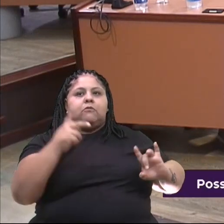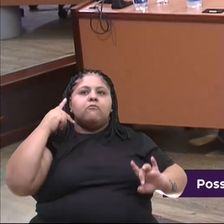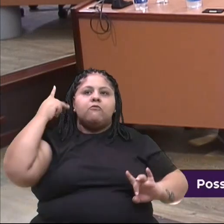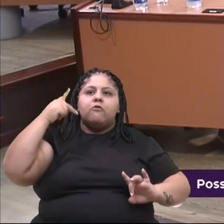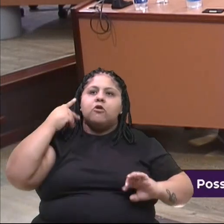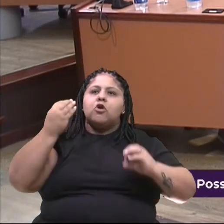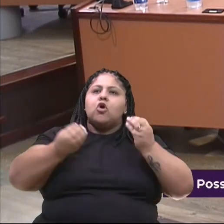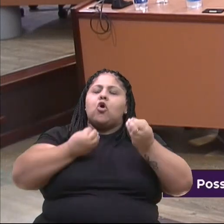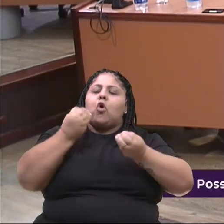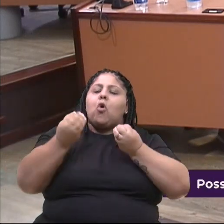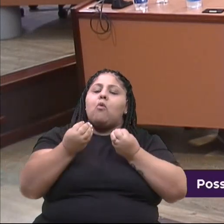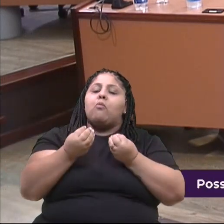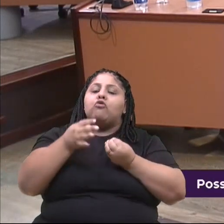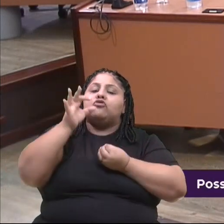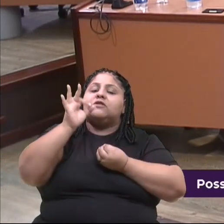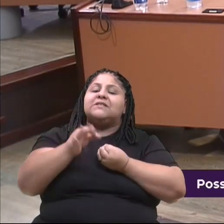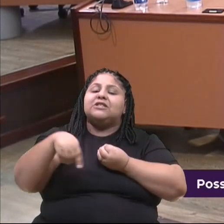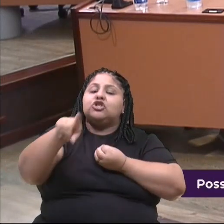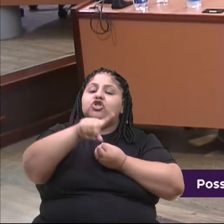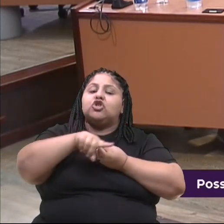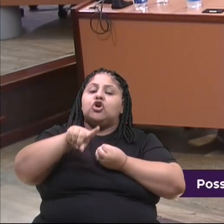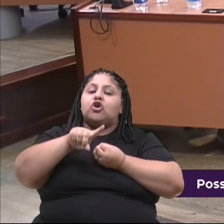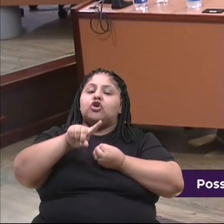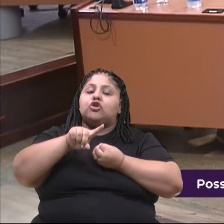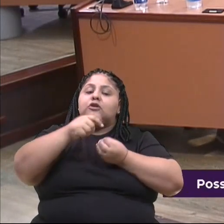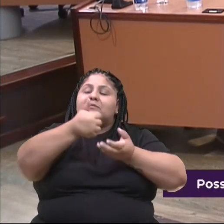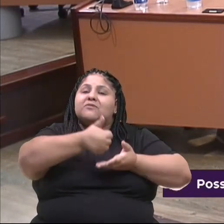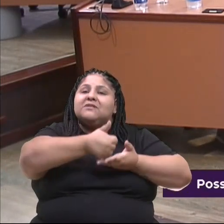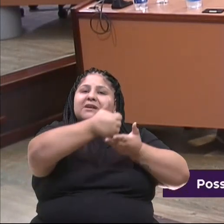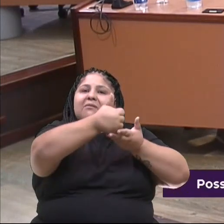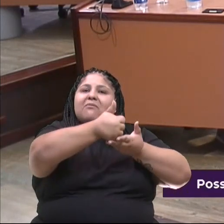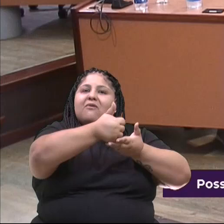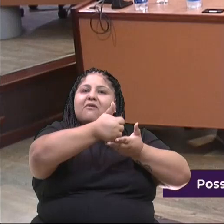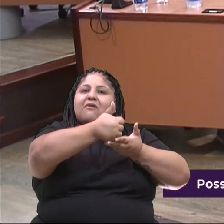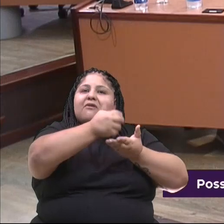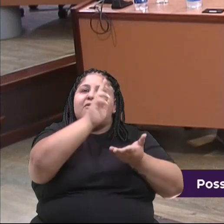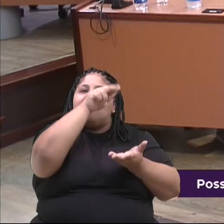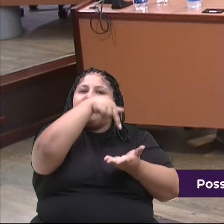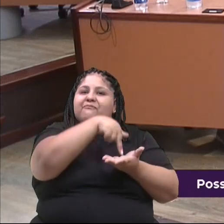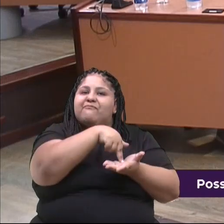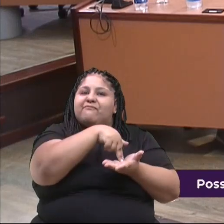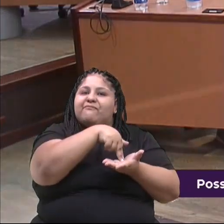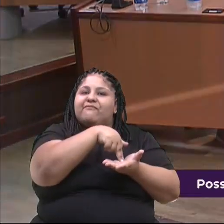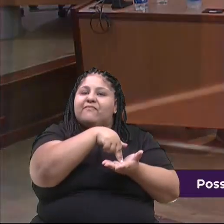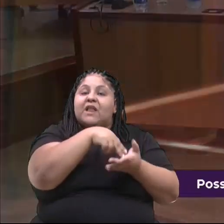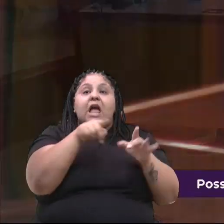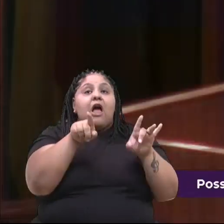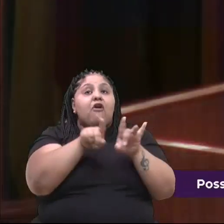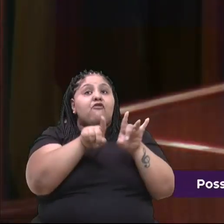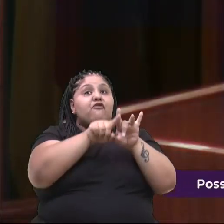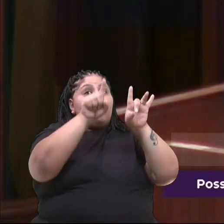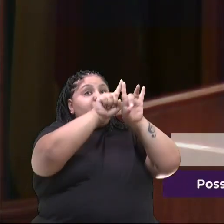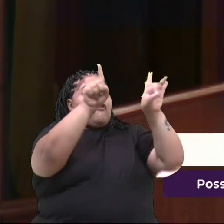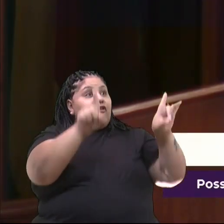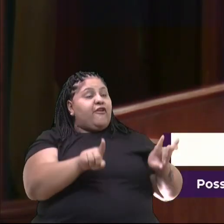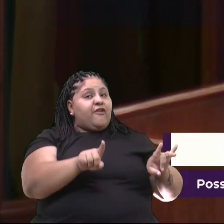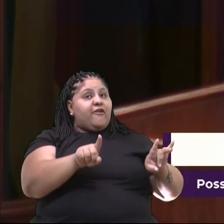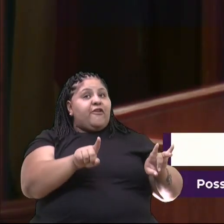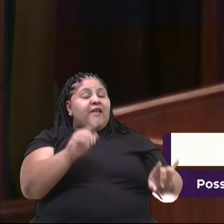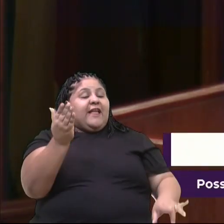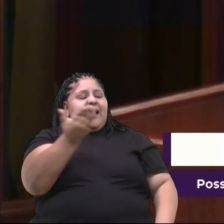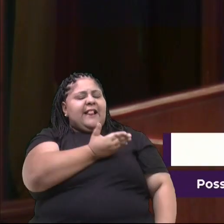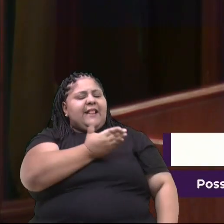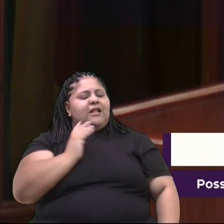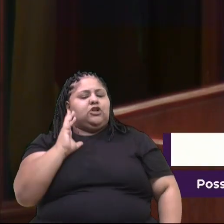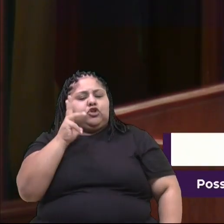como efetivamente nós podemos contribuir para essa realidade. Falando em servidores, a eles todo o meu carinho,